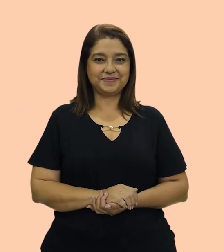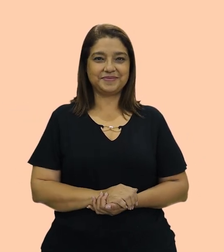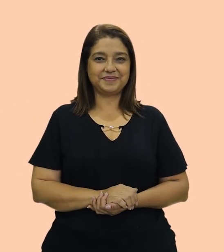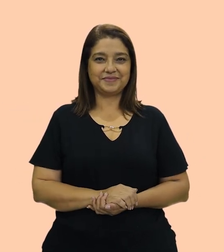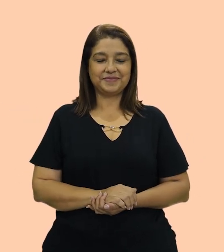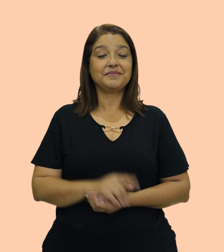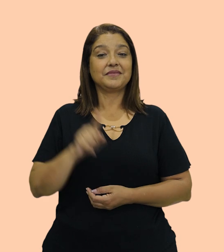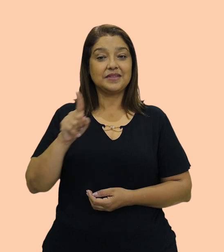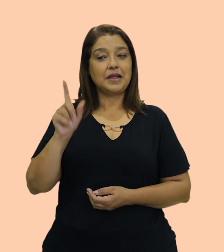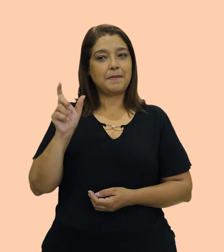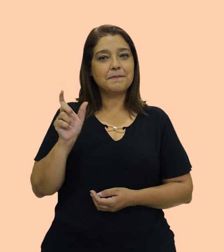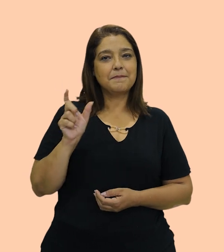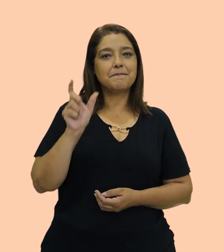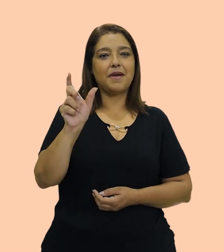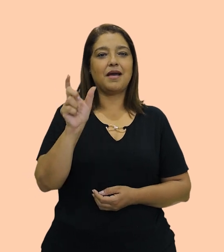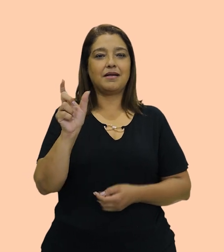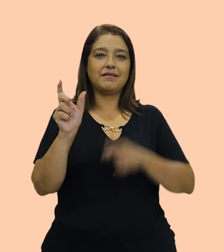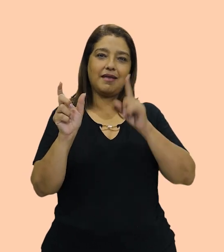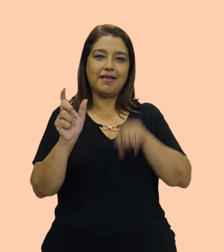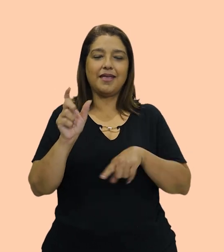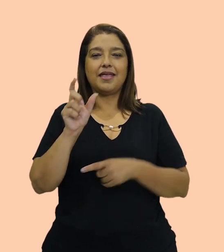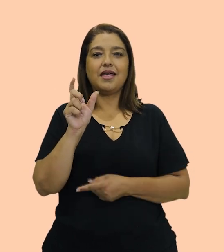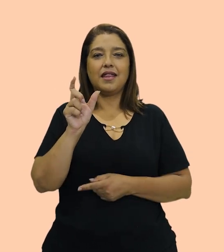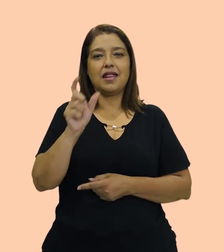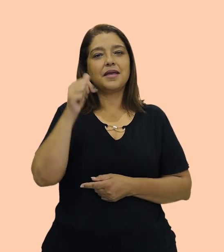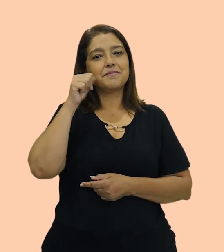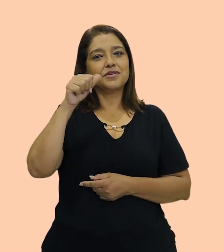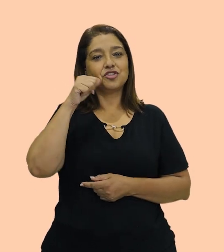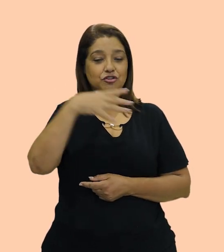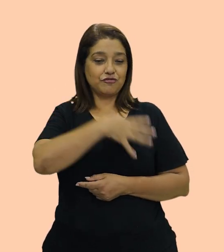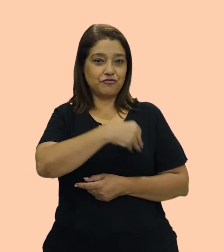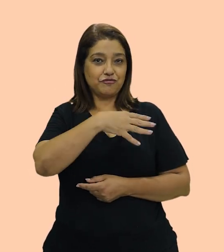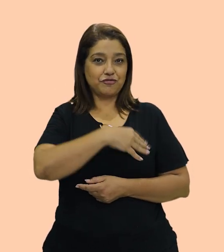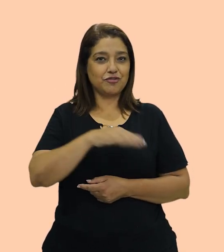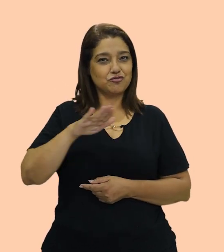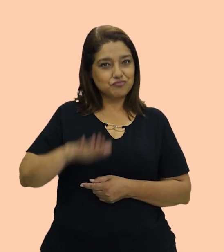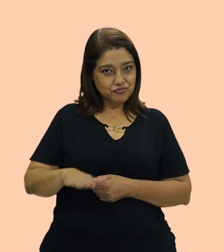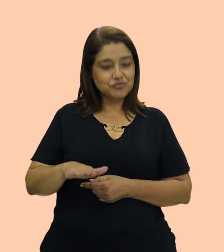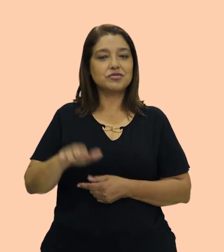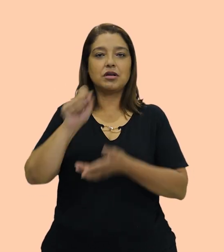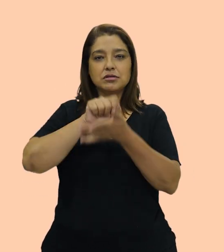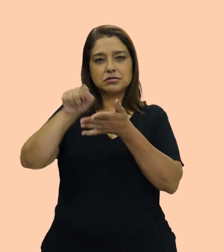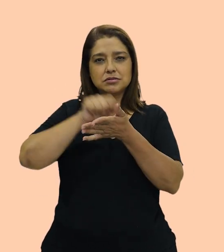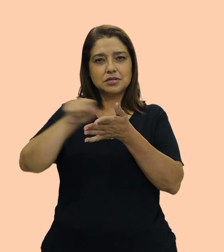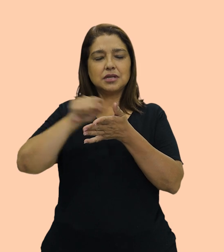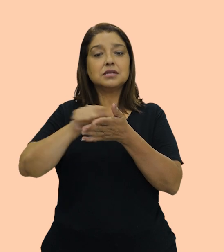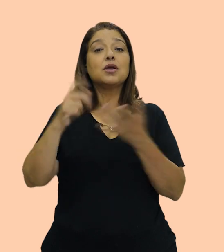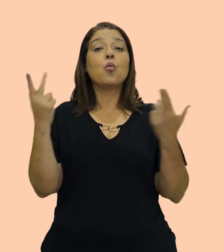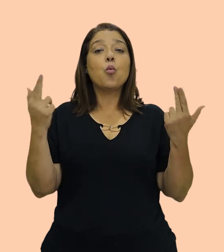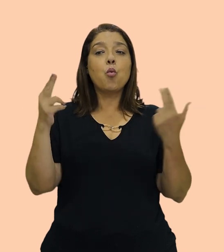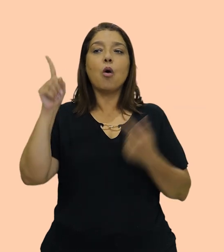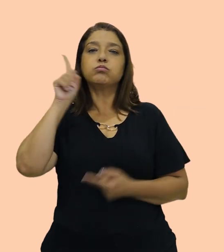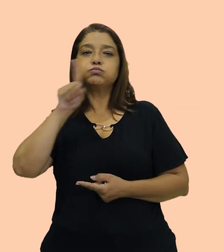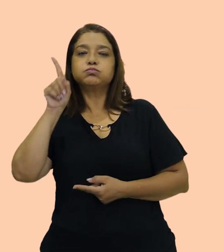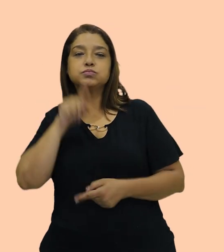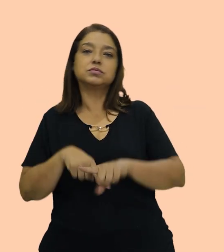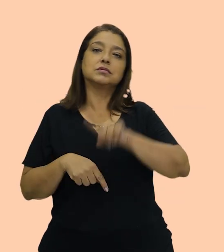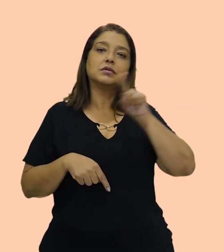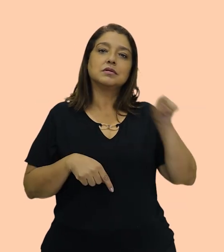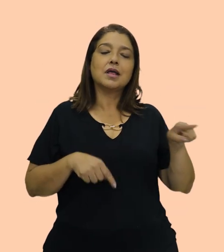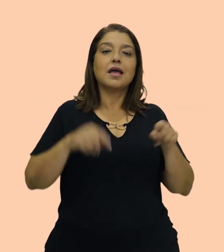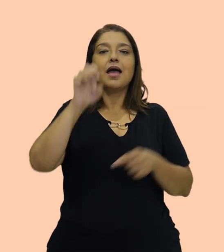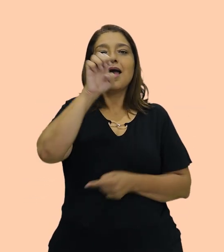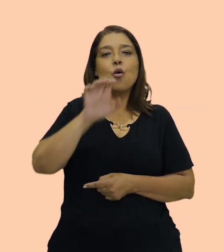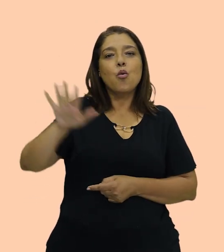a gente fala daughter. Mas a escrita é a mesma, tá? O americano, ele é